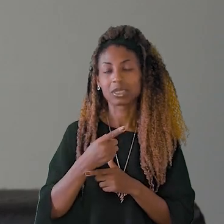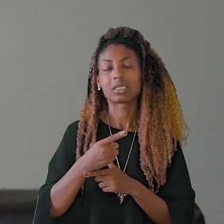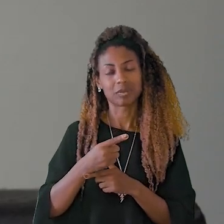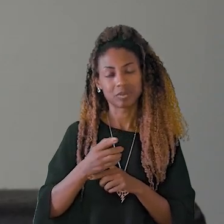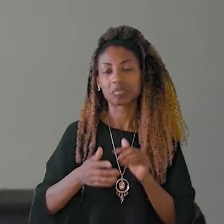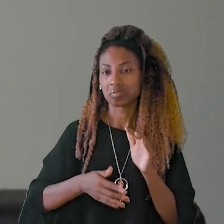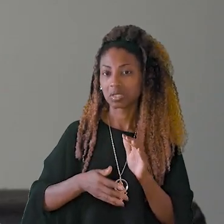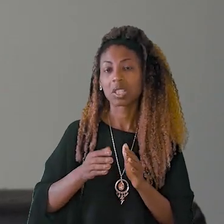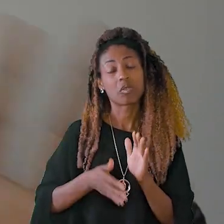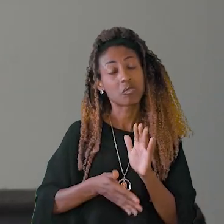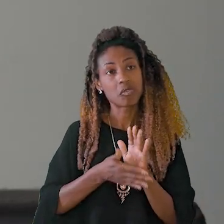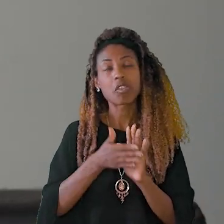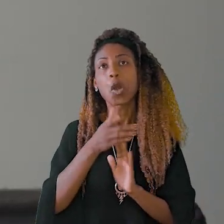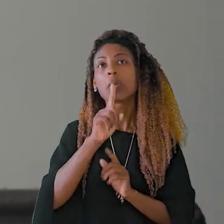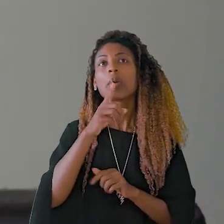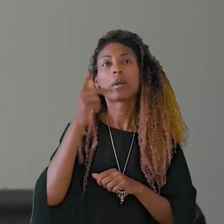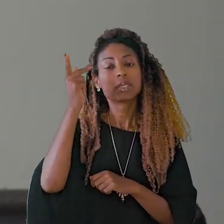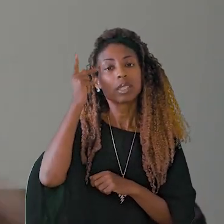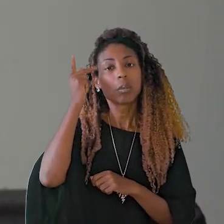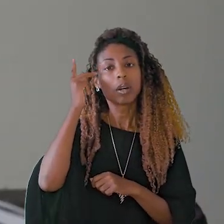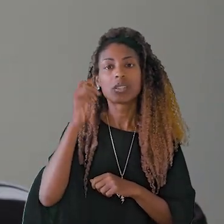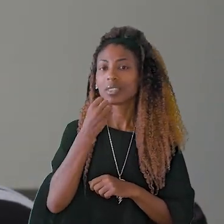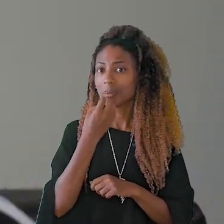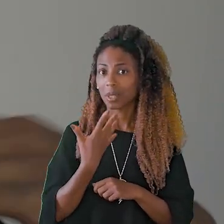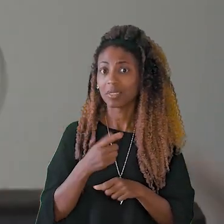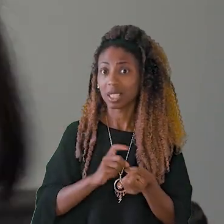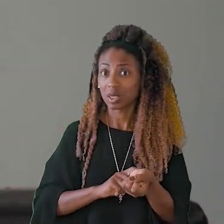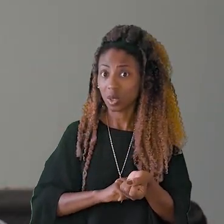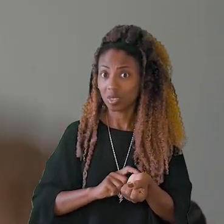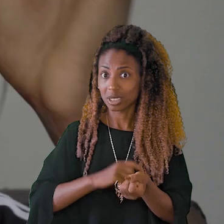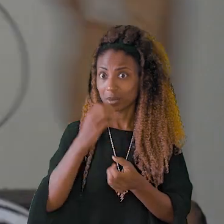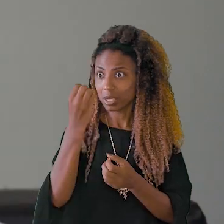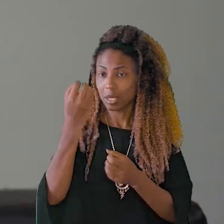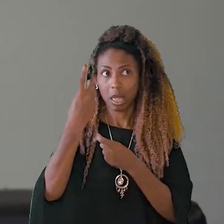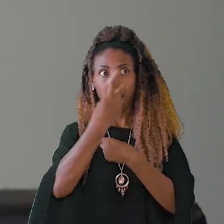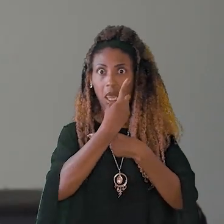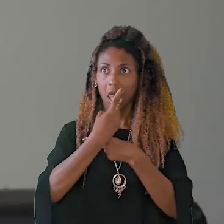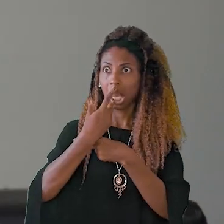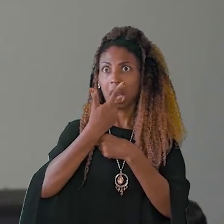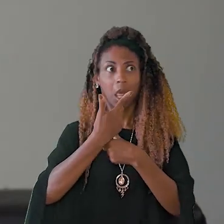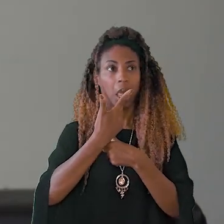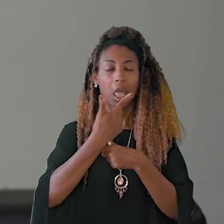E aí ela falou e isso foi bem. Ficou muito nervosa quando ela viu muita câmera, muita